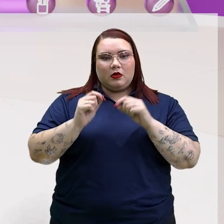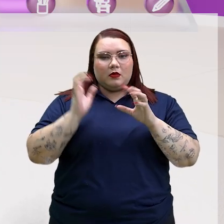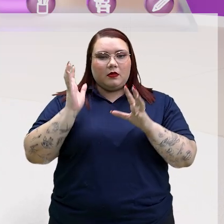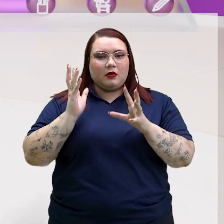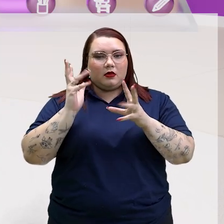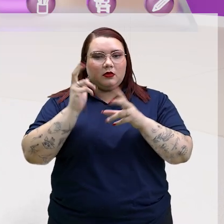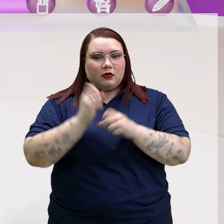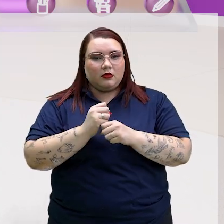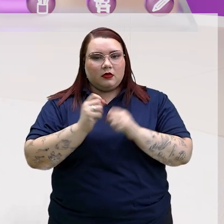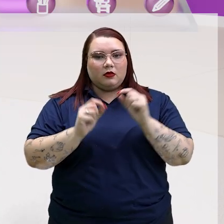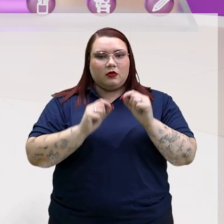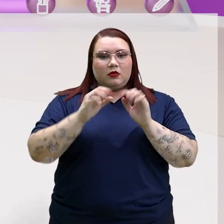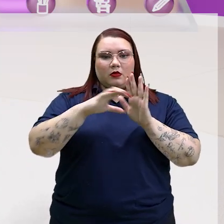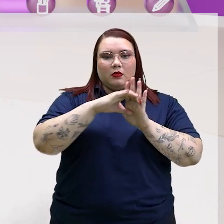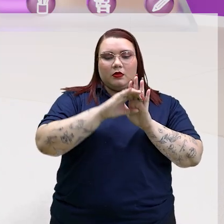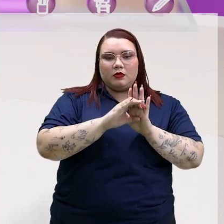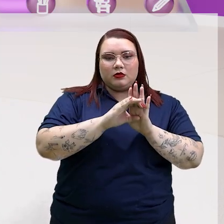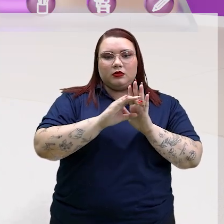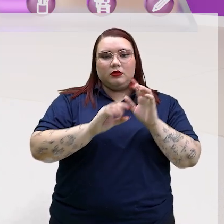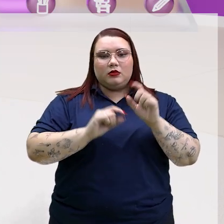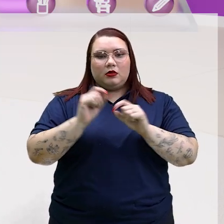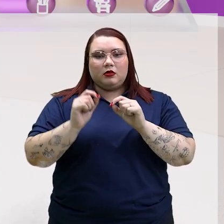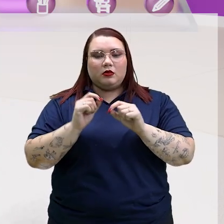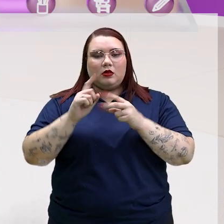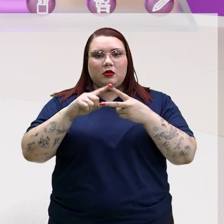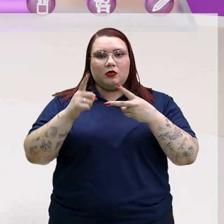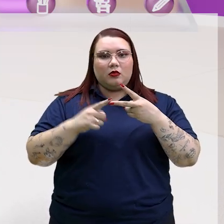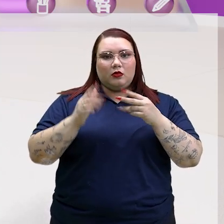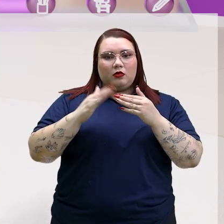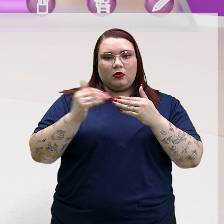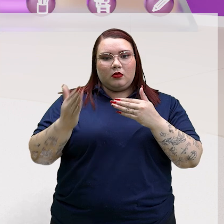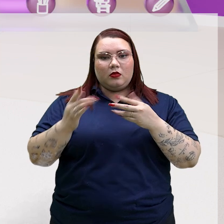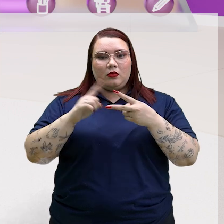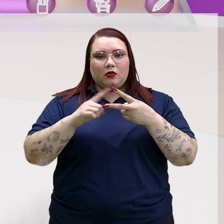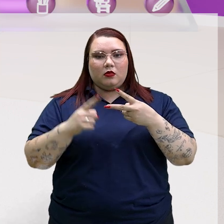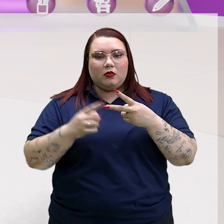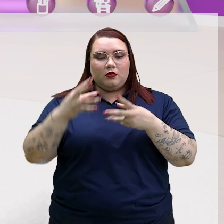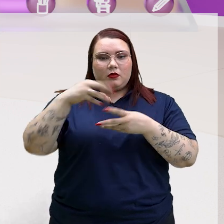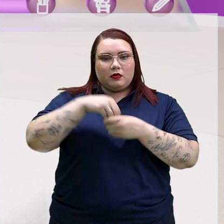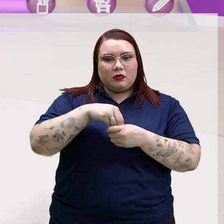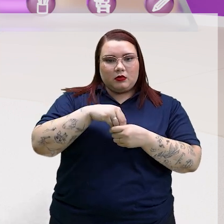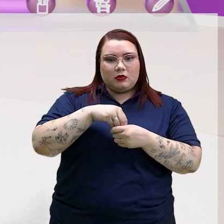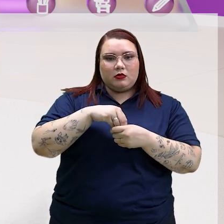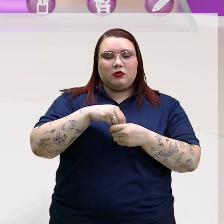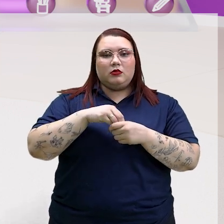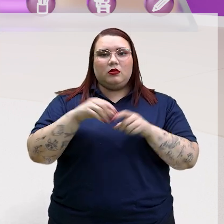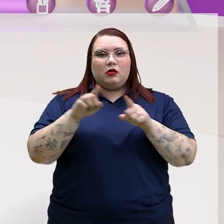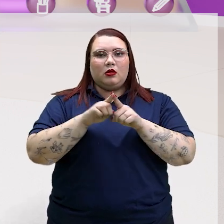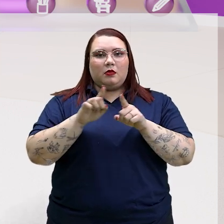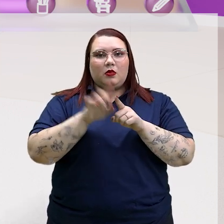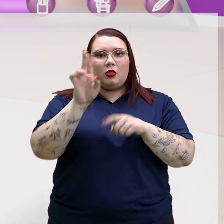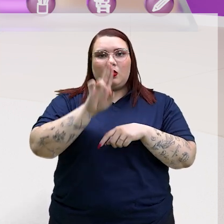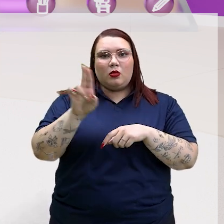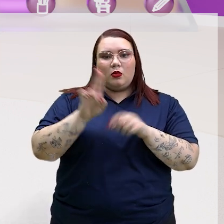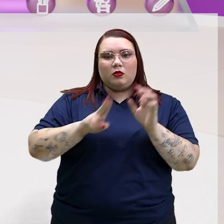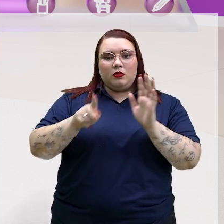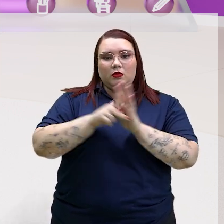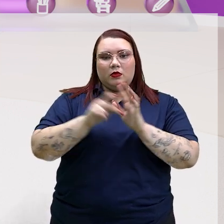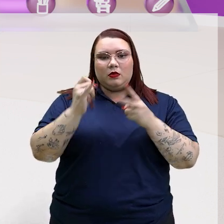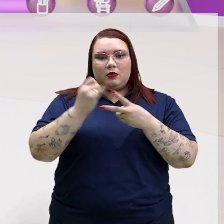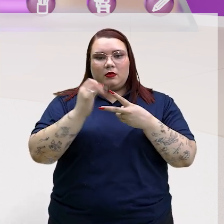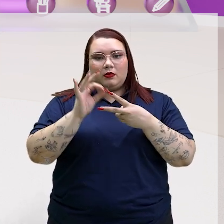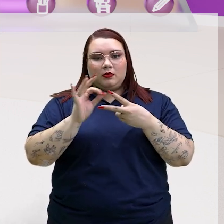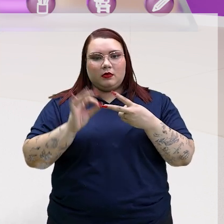recordação. Recordamos um conceito de ângulos externos, ângulos internos, a nomenclatura de polígonos.